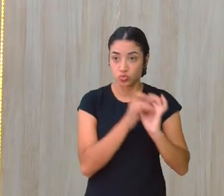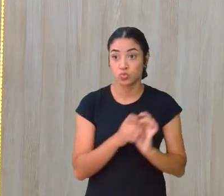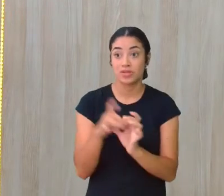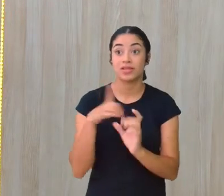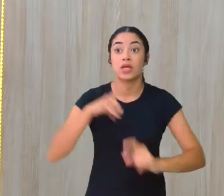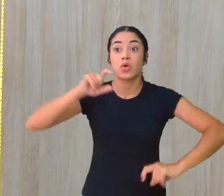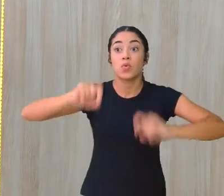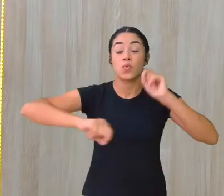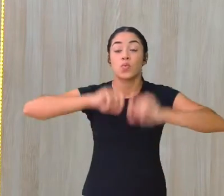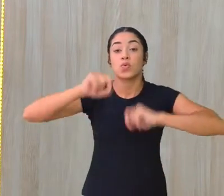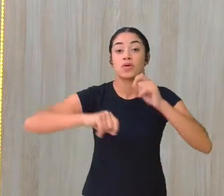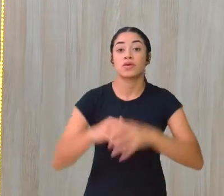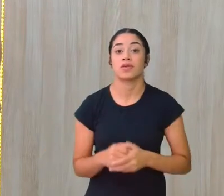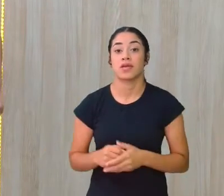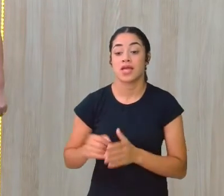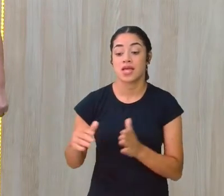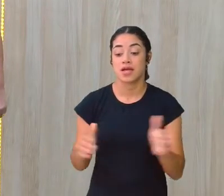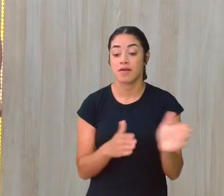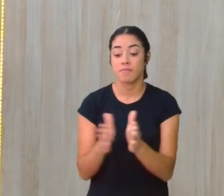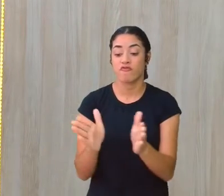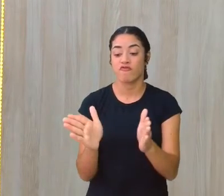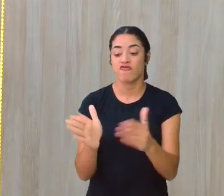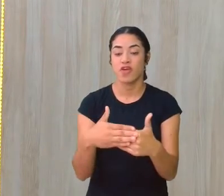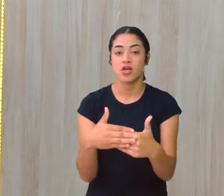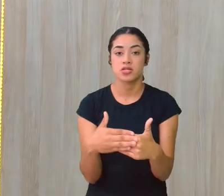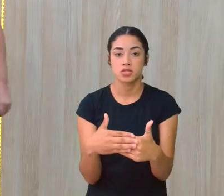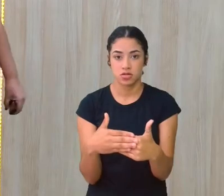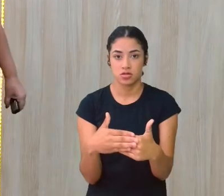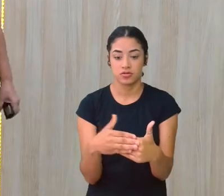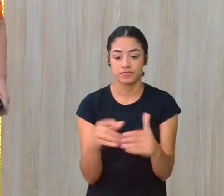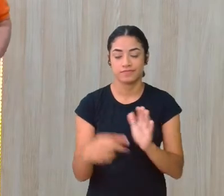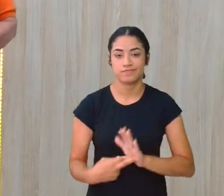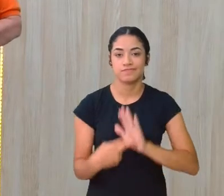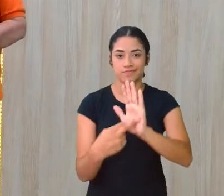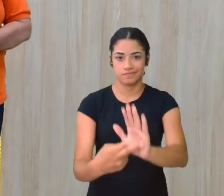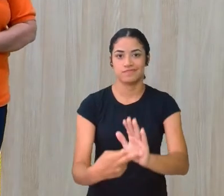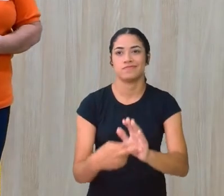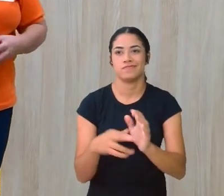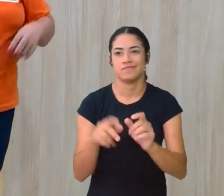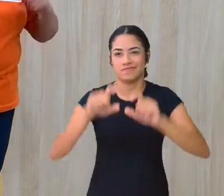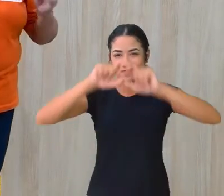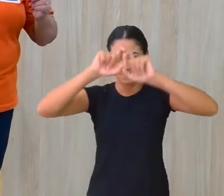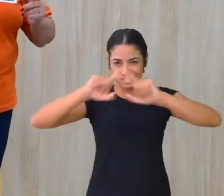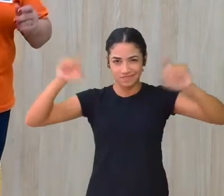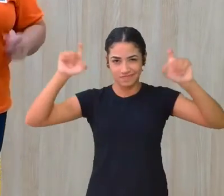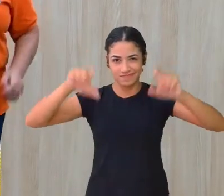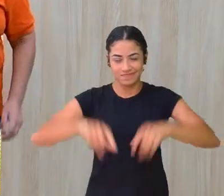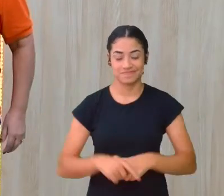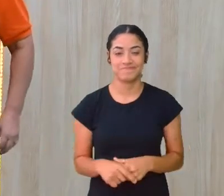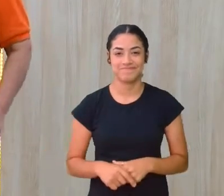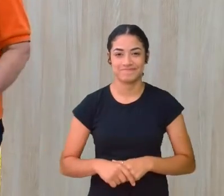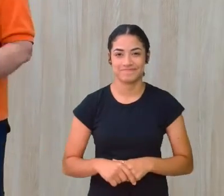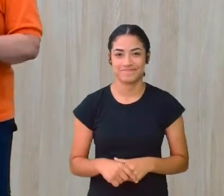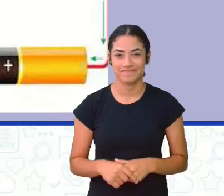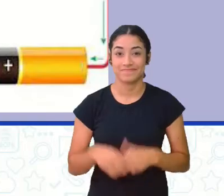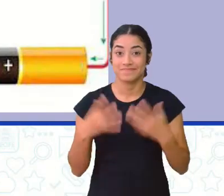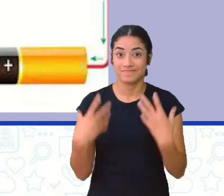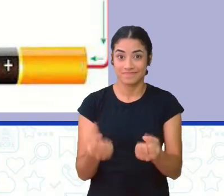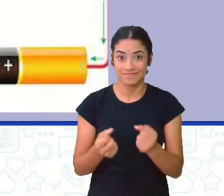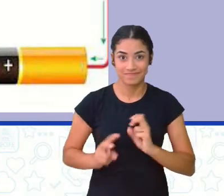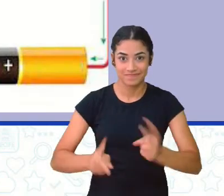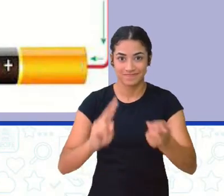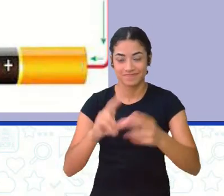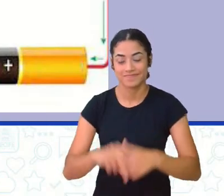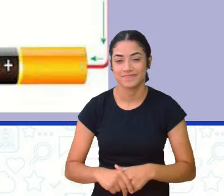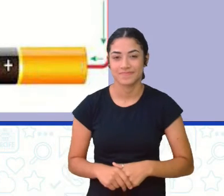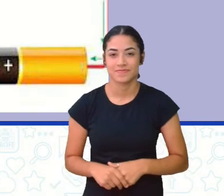aí a questão de um caminho fechado, onde vai representar aí o circuito elétrico. Vamos continuar. Então, a gente tem aí